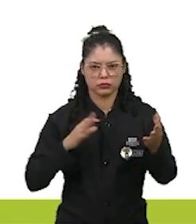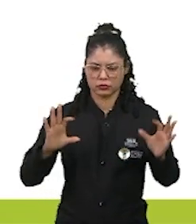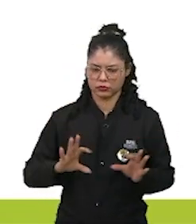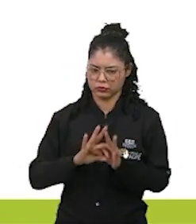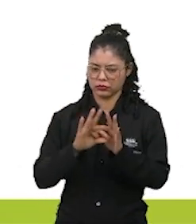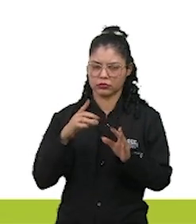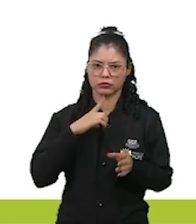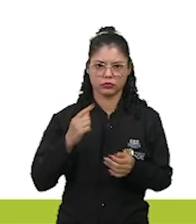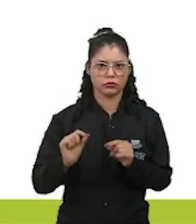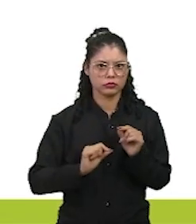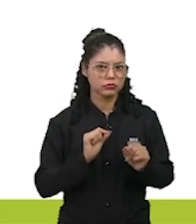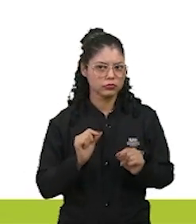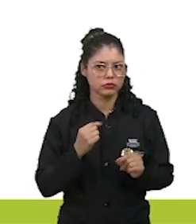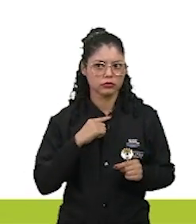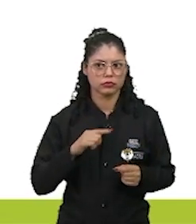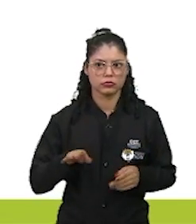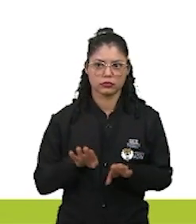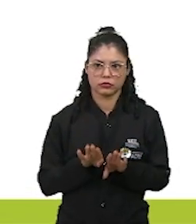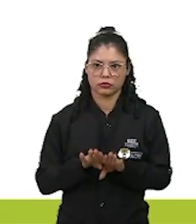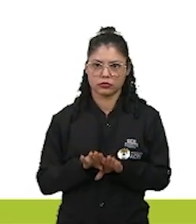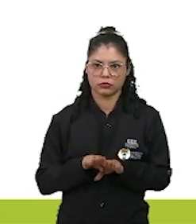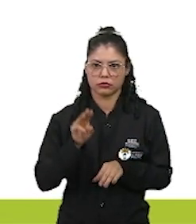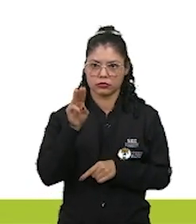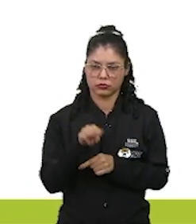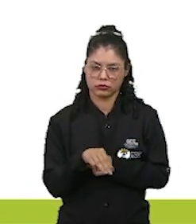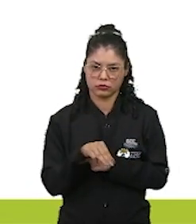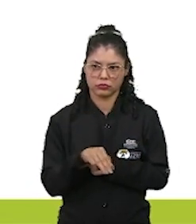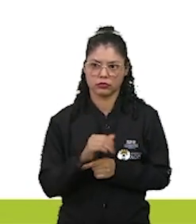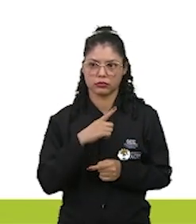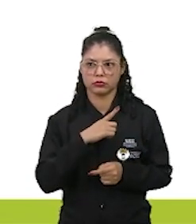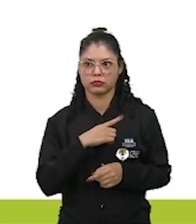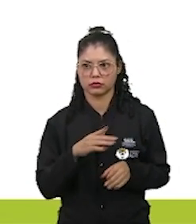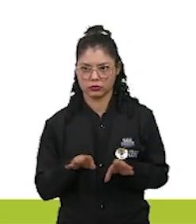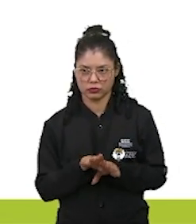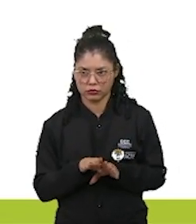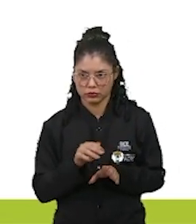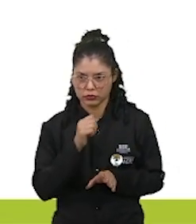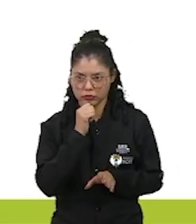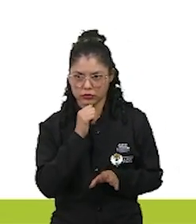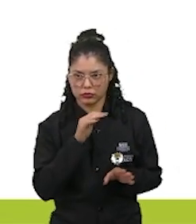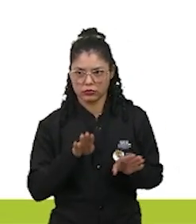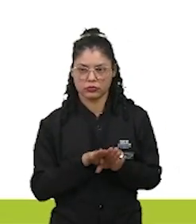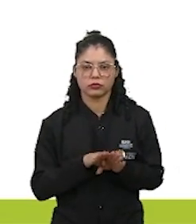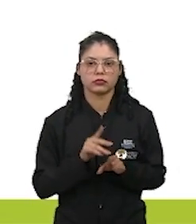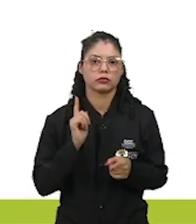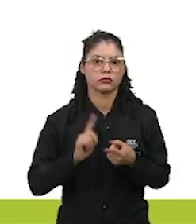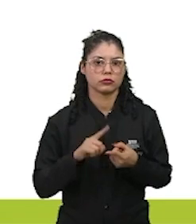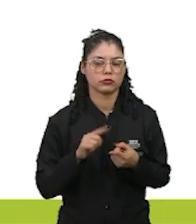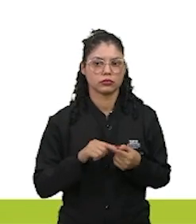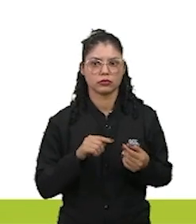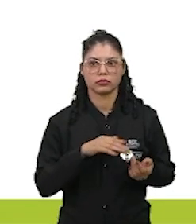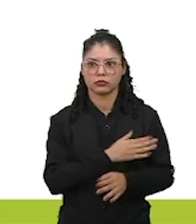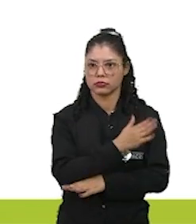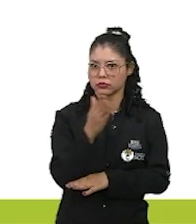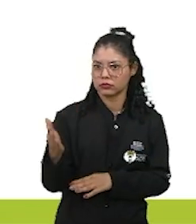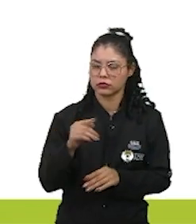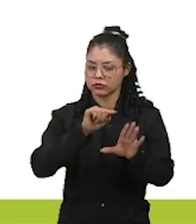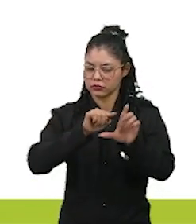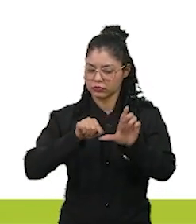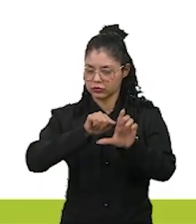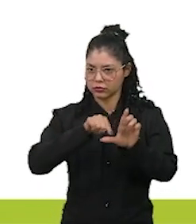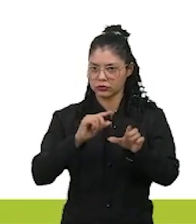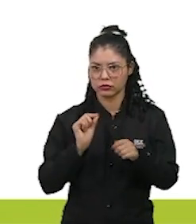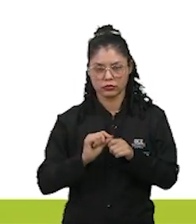a declividade que ele vai chamar aqui, ó, de m, a gente chama de declividade porque é a curva, né? É o ângulo que ele vai